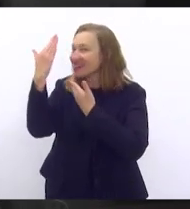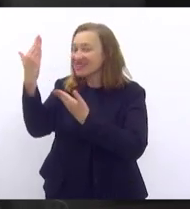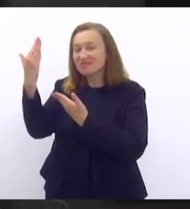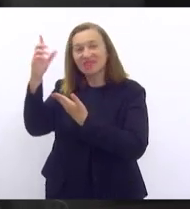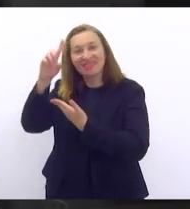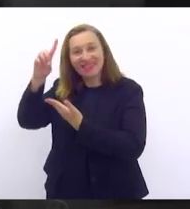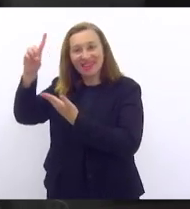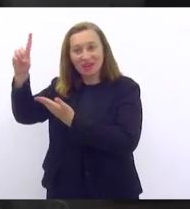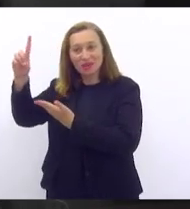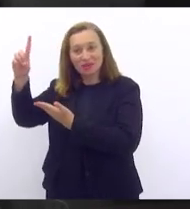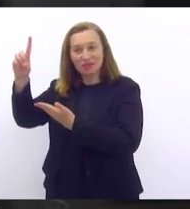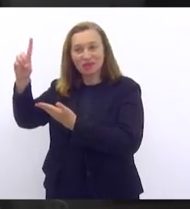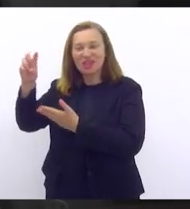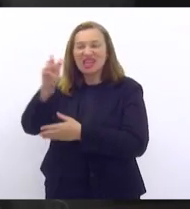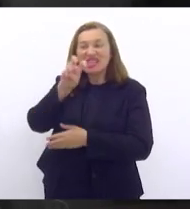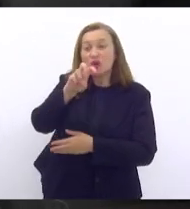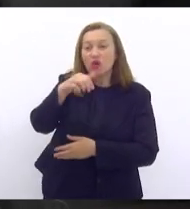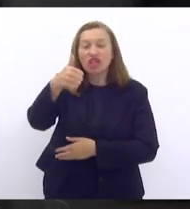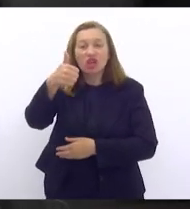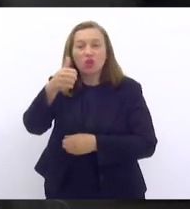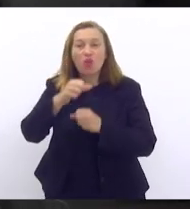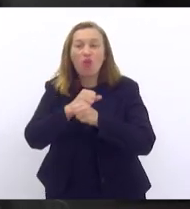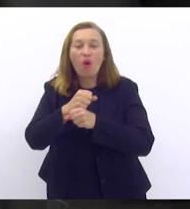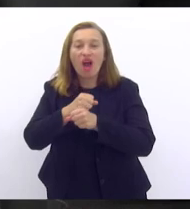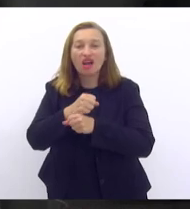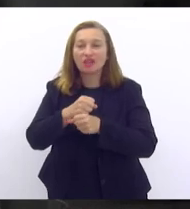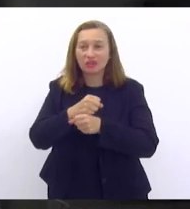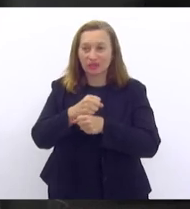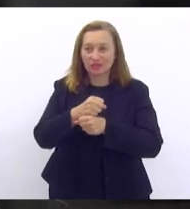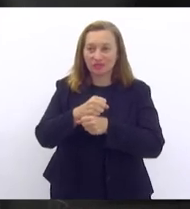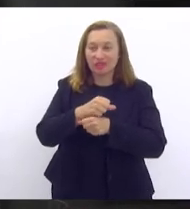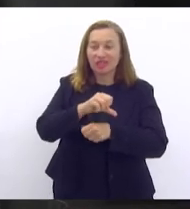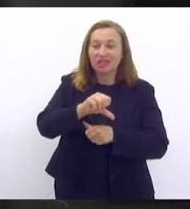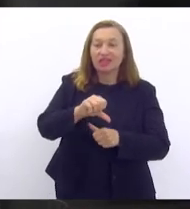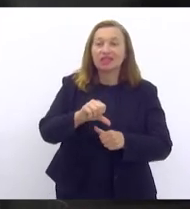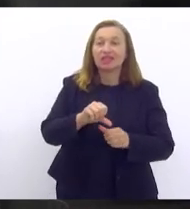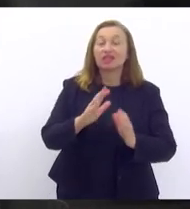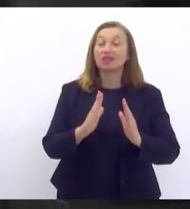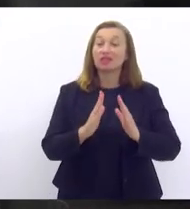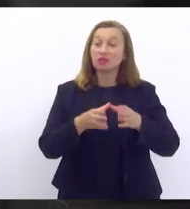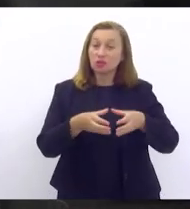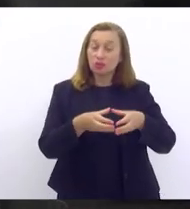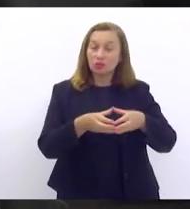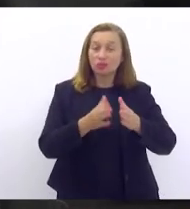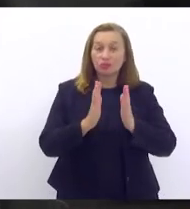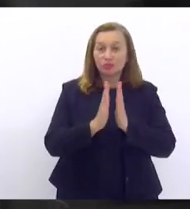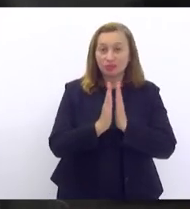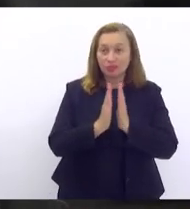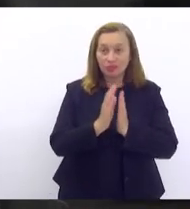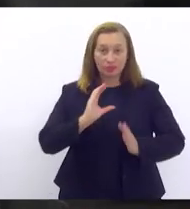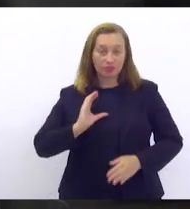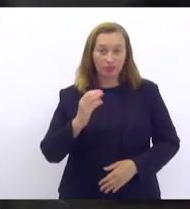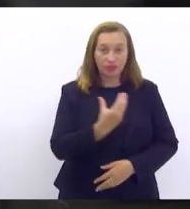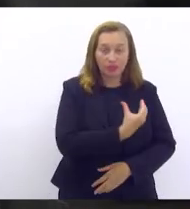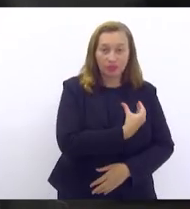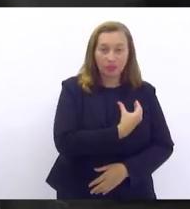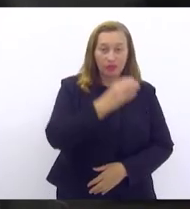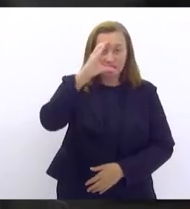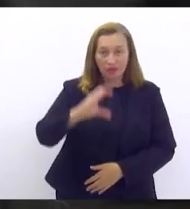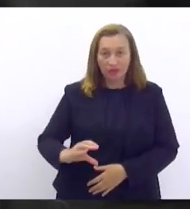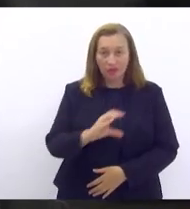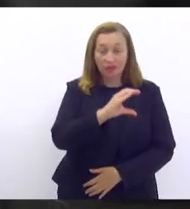Deus pelos 51 anos de existência da Renovação Carismática Católica, no estado do Rio de